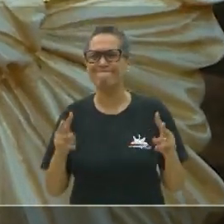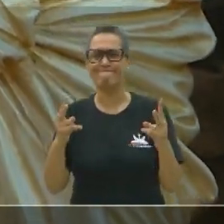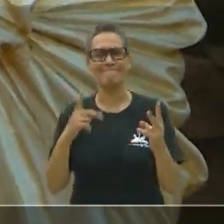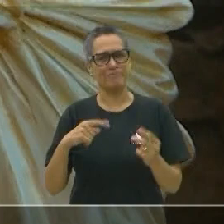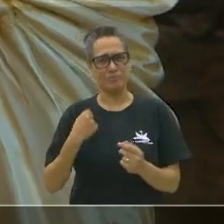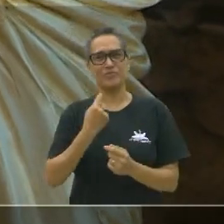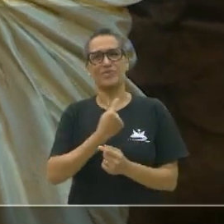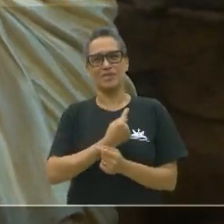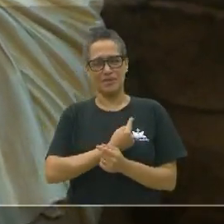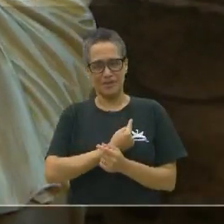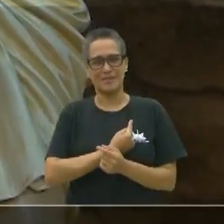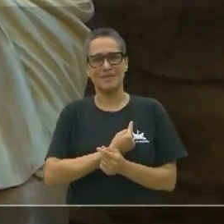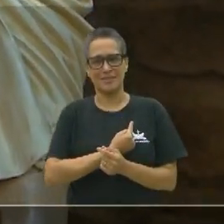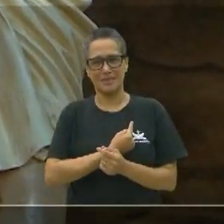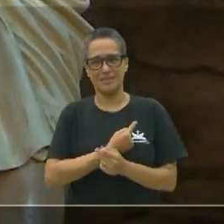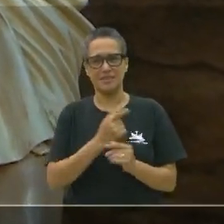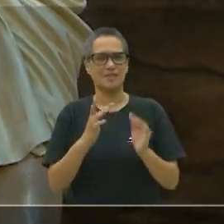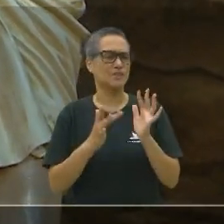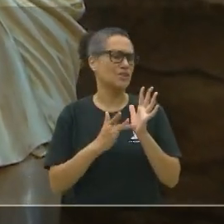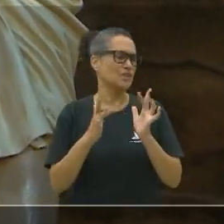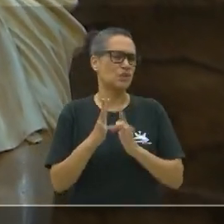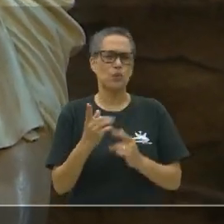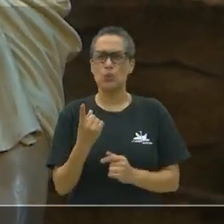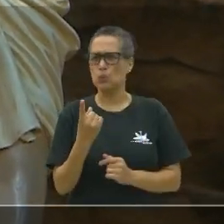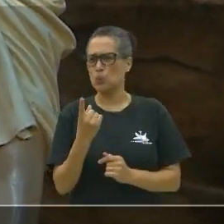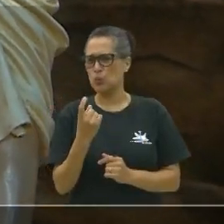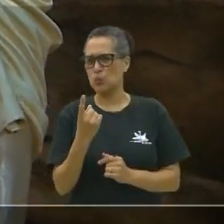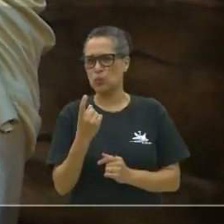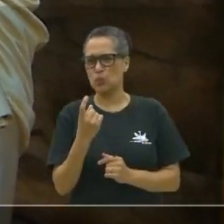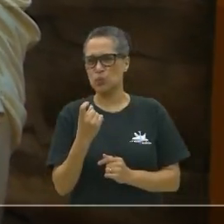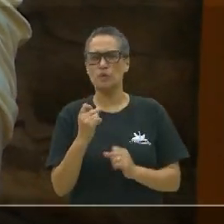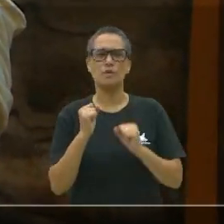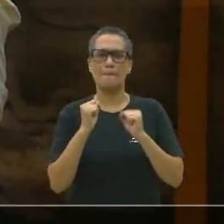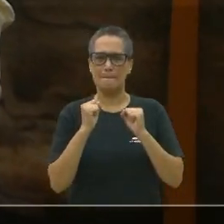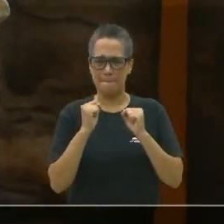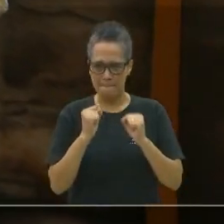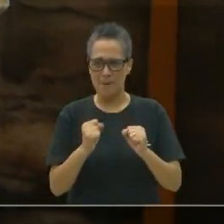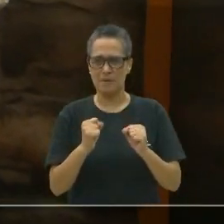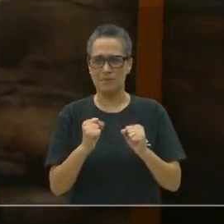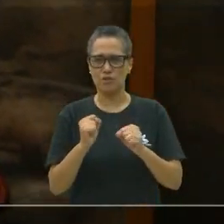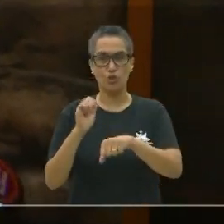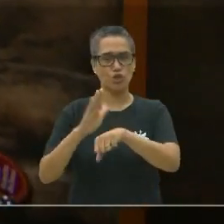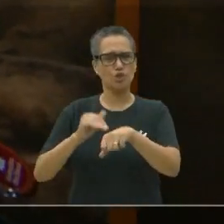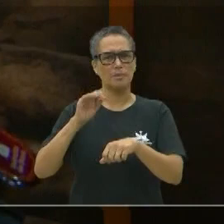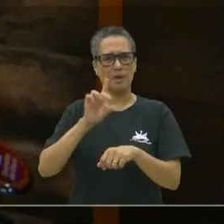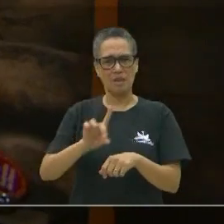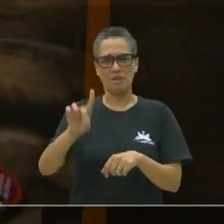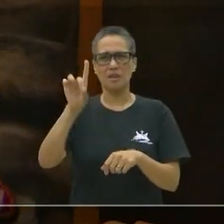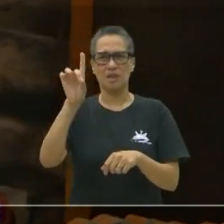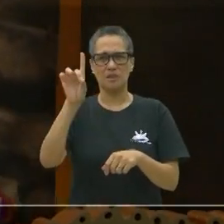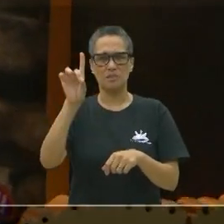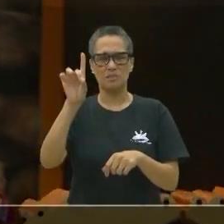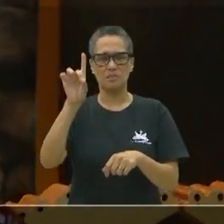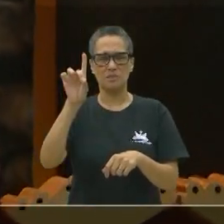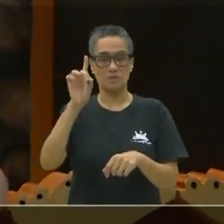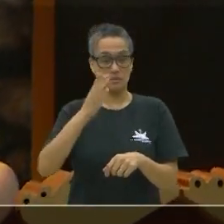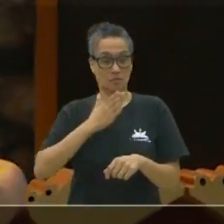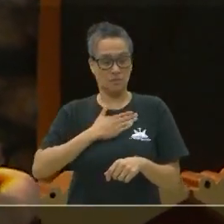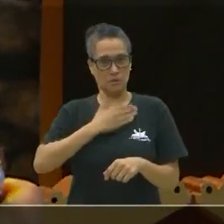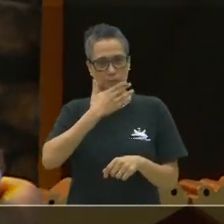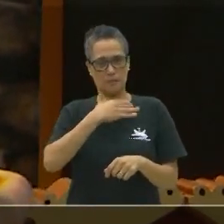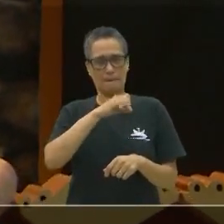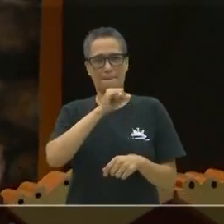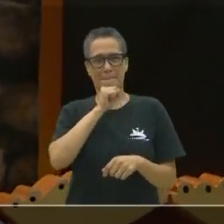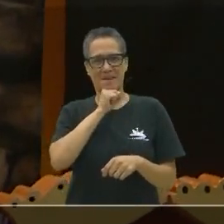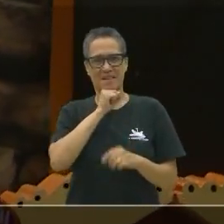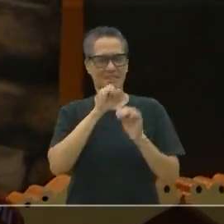Jesus, o único que podia chamar Deus de meu Pai, Ele nos